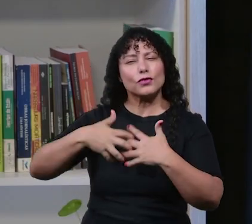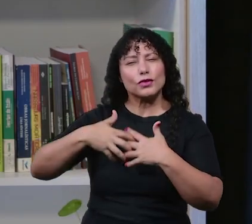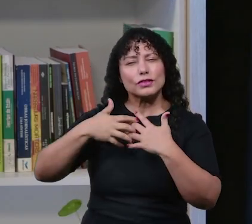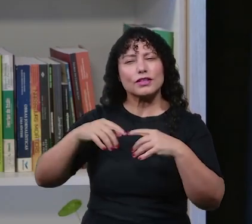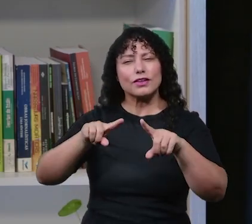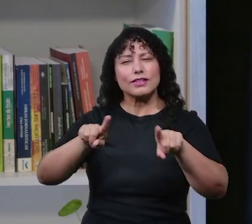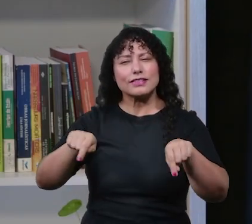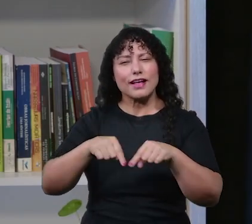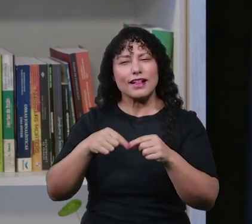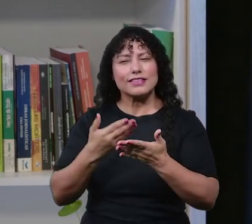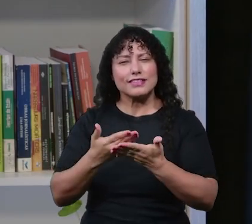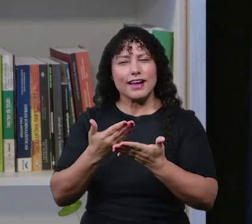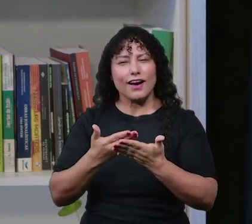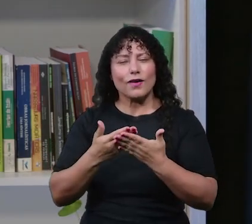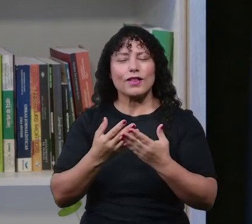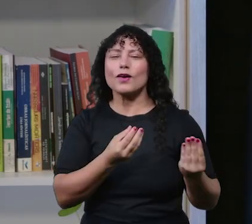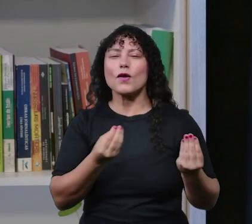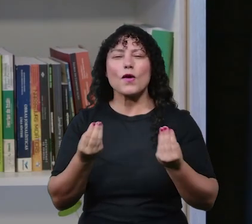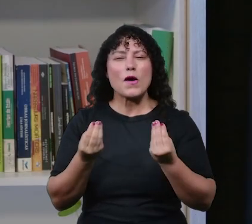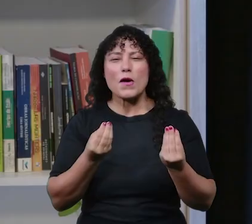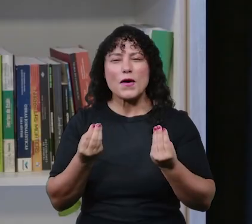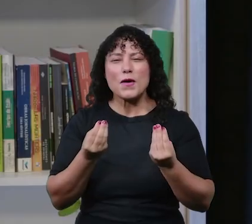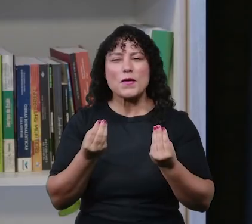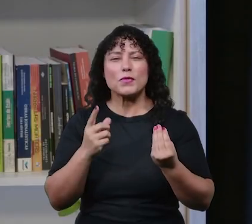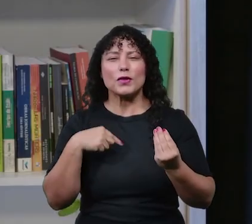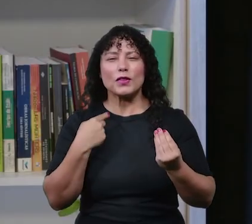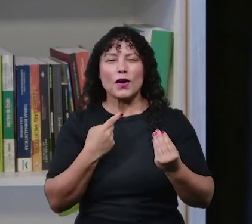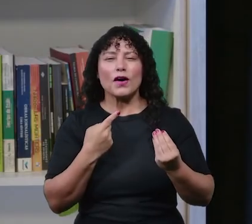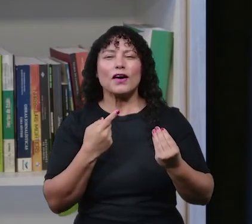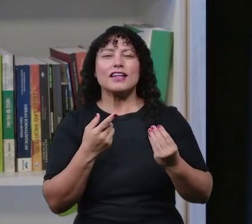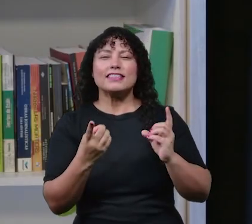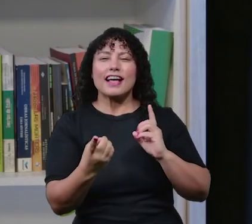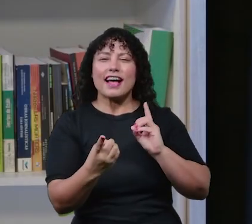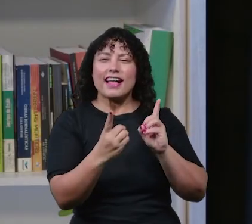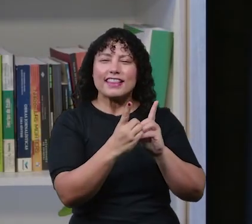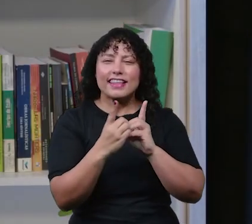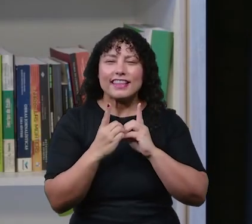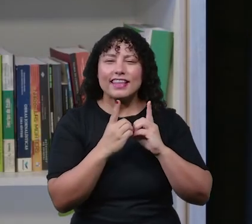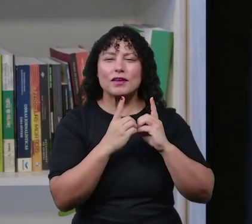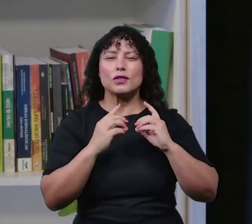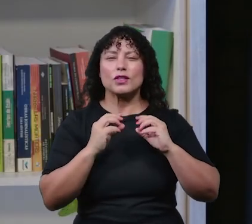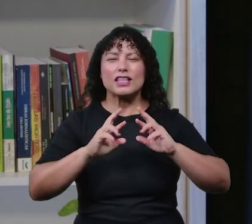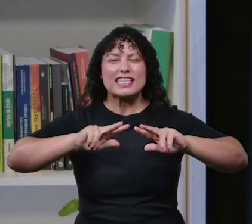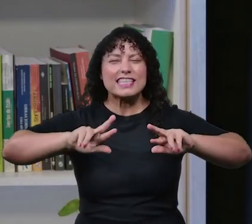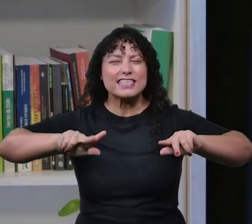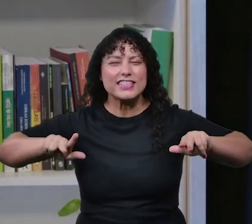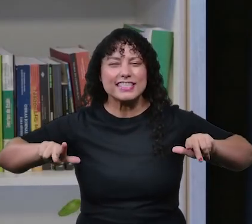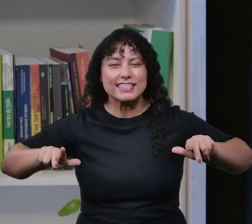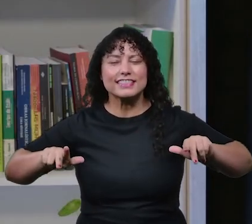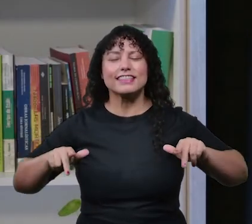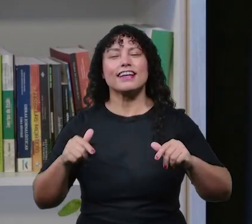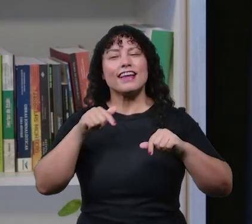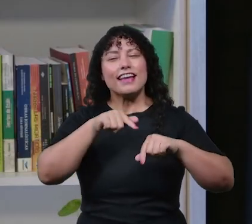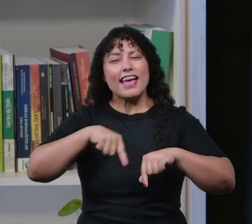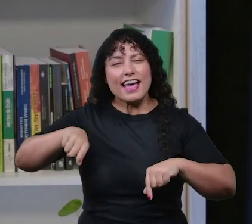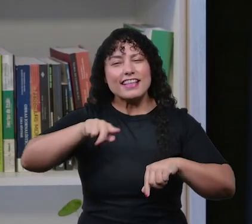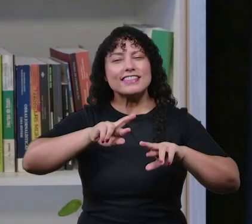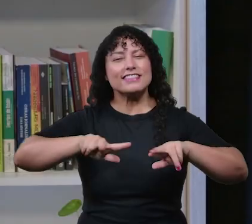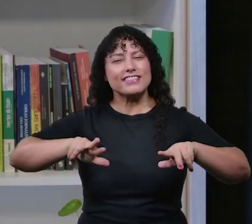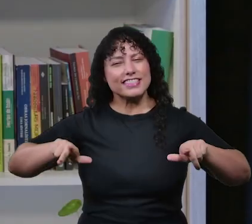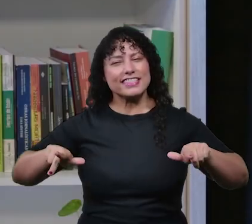que funciona uma sala de aula e como é que atendemos a toda essa diversidade. E